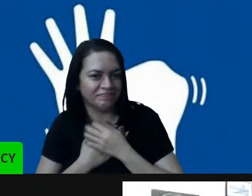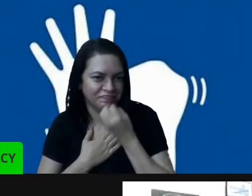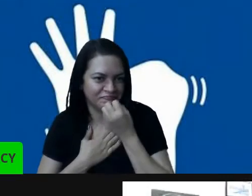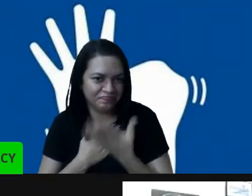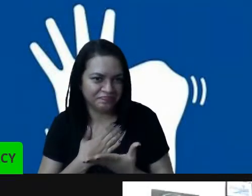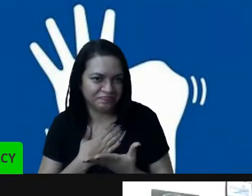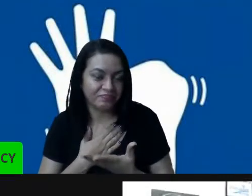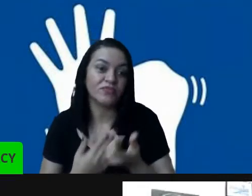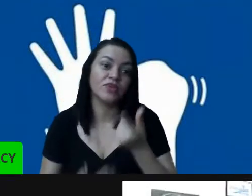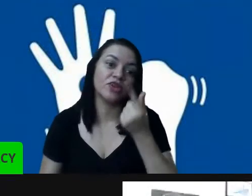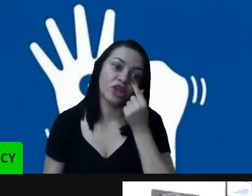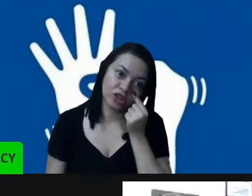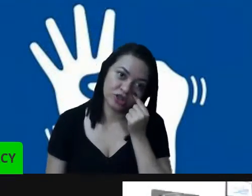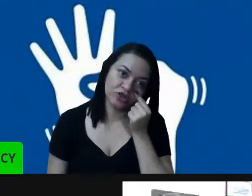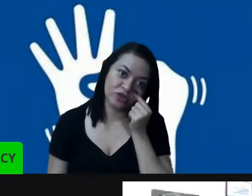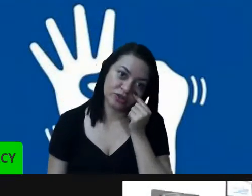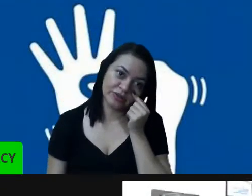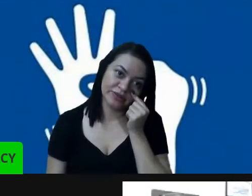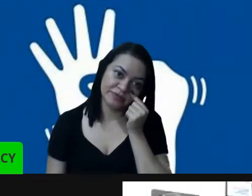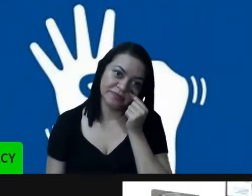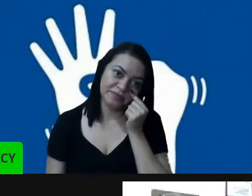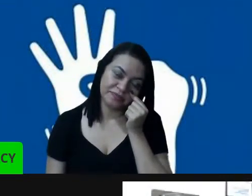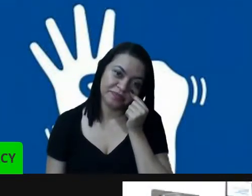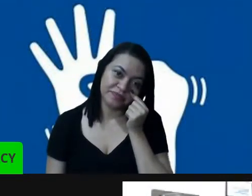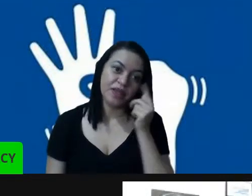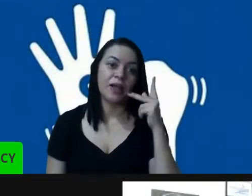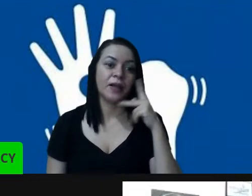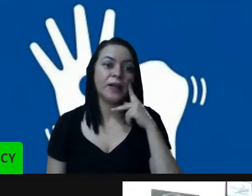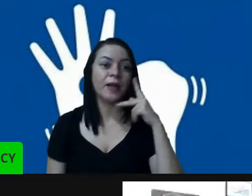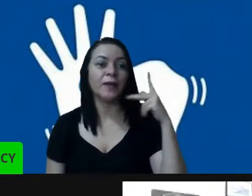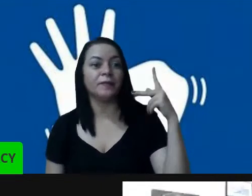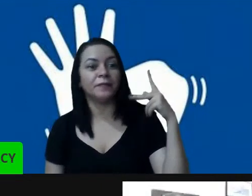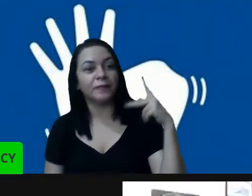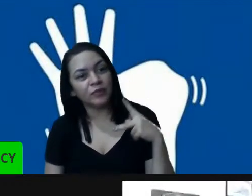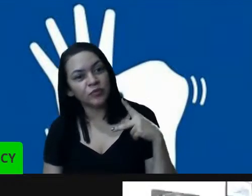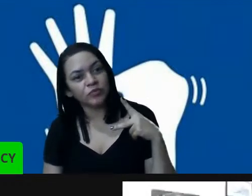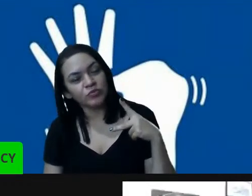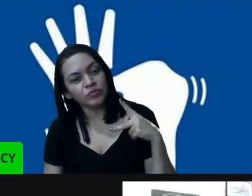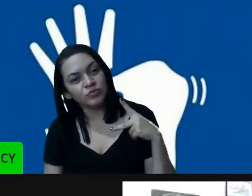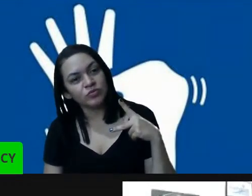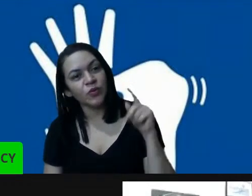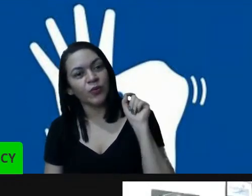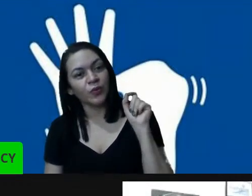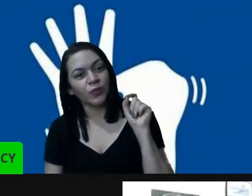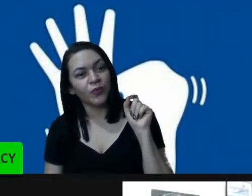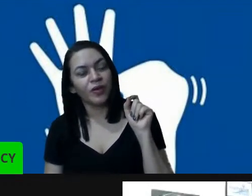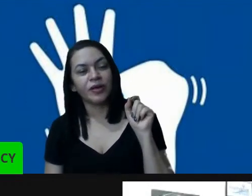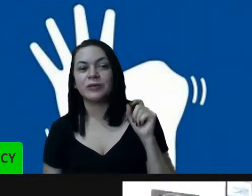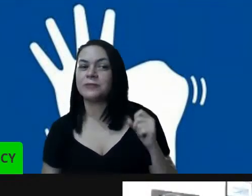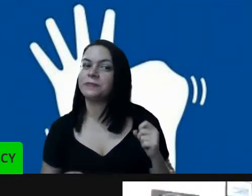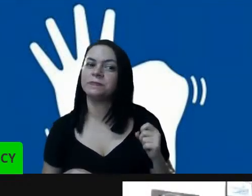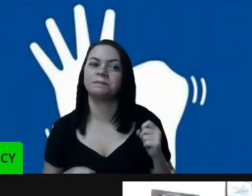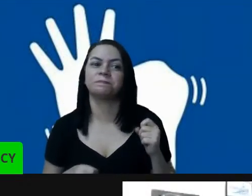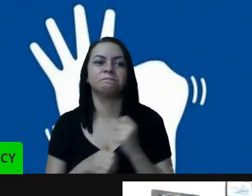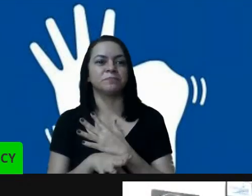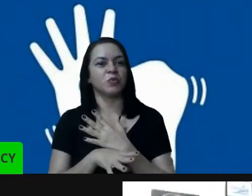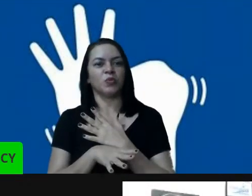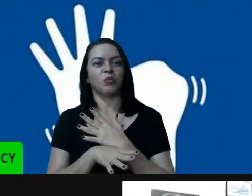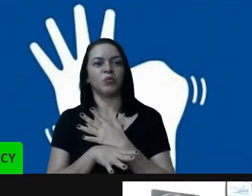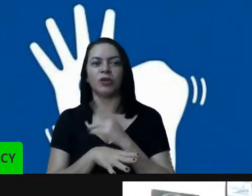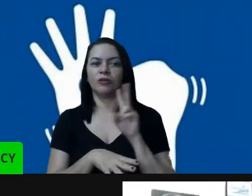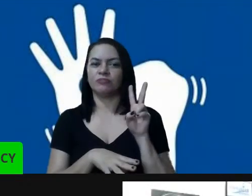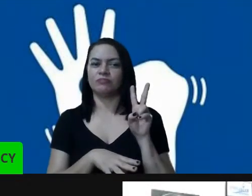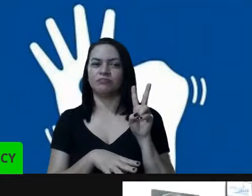A Jace e ao Obrigada. Paulo, que prontamente, não,